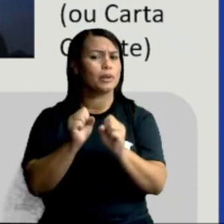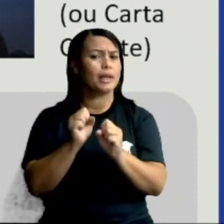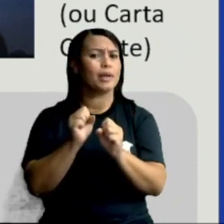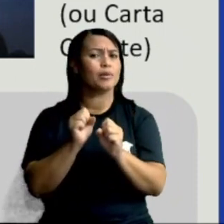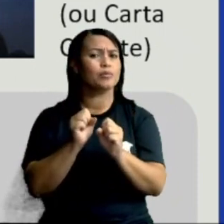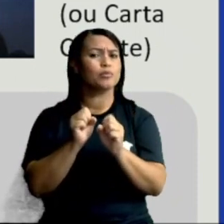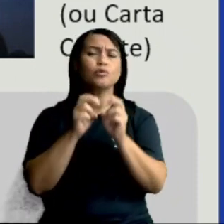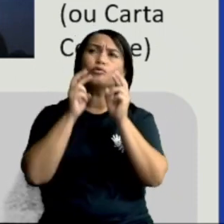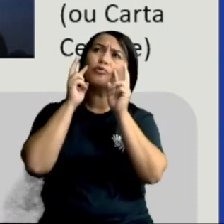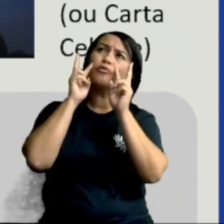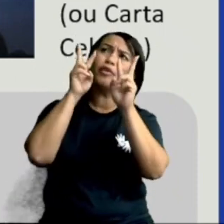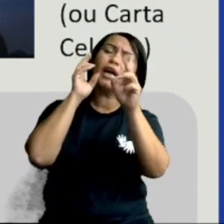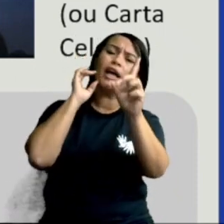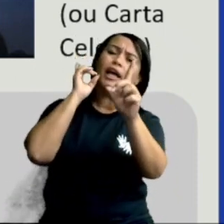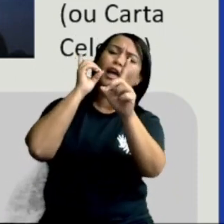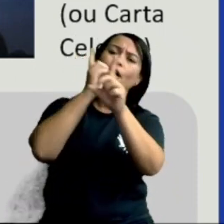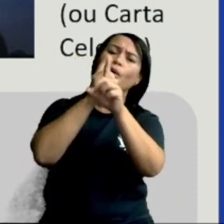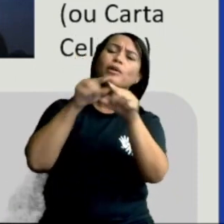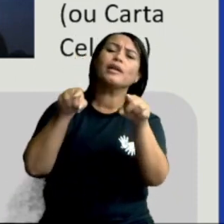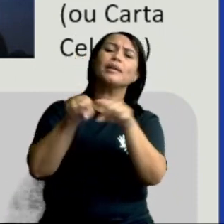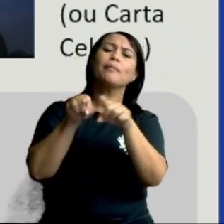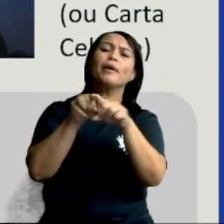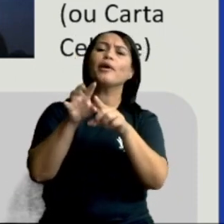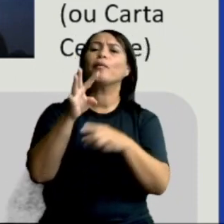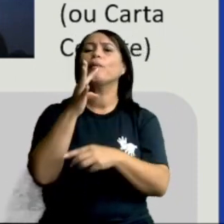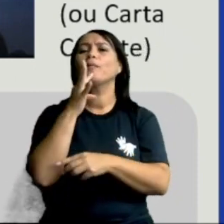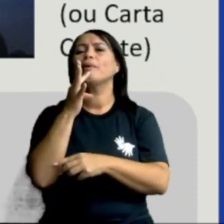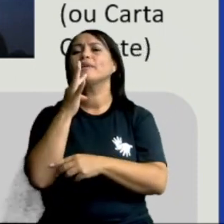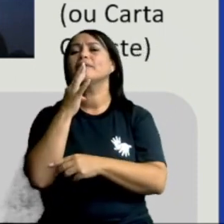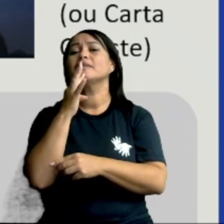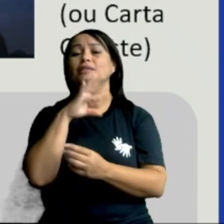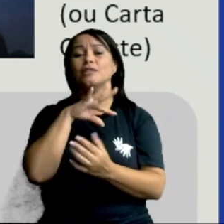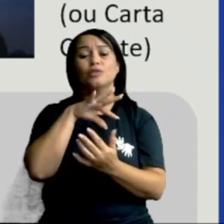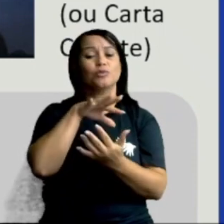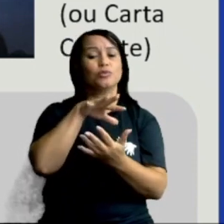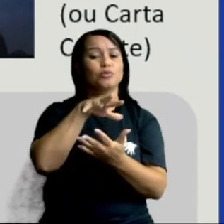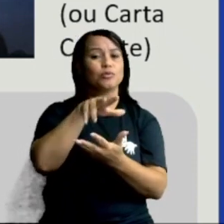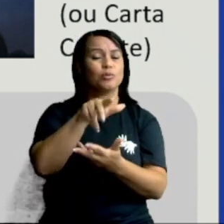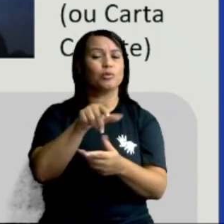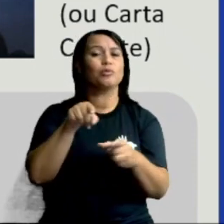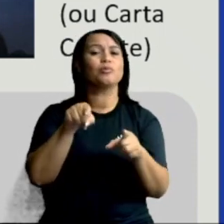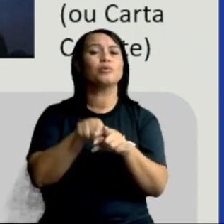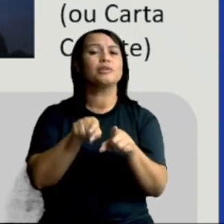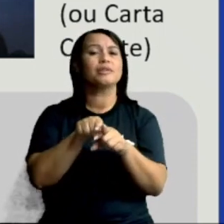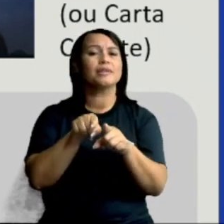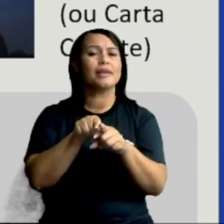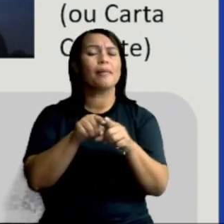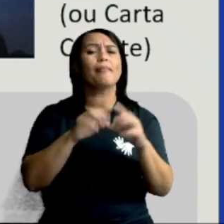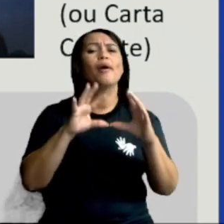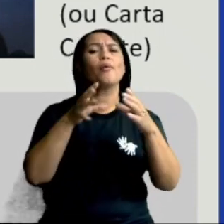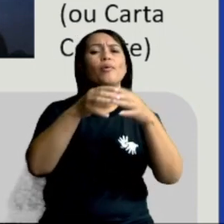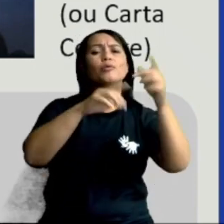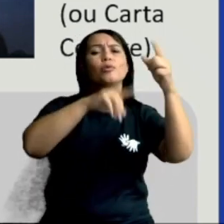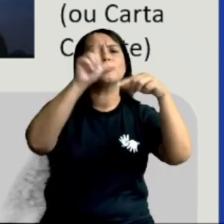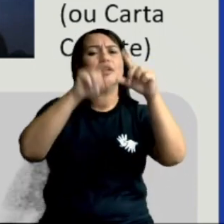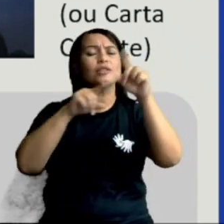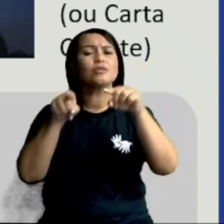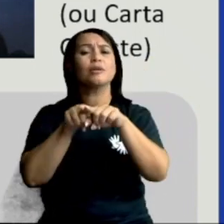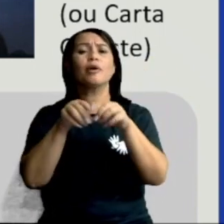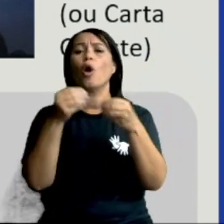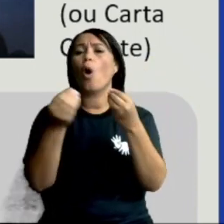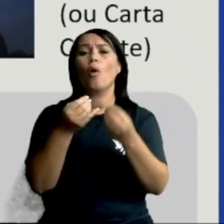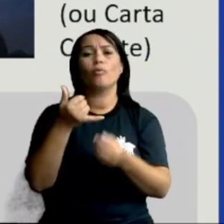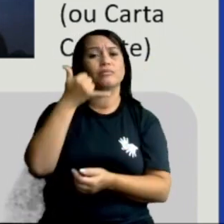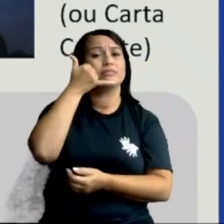ver, localizar e conhecer sobre o universo, constelações e astros através do nosso